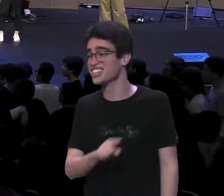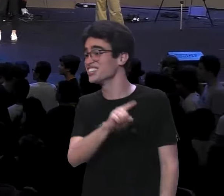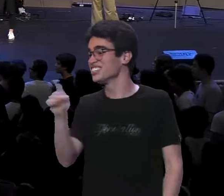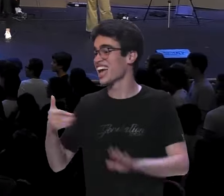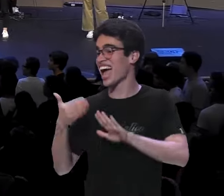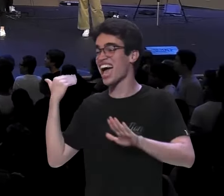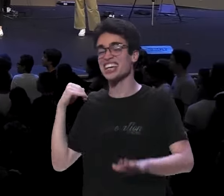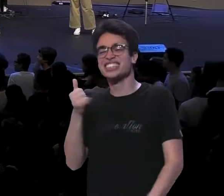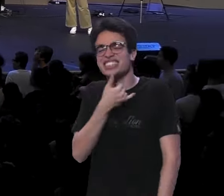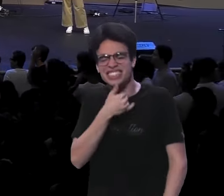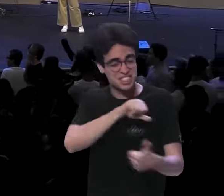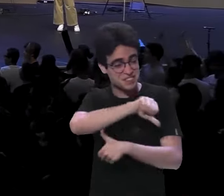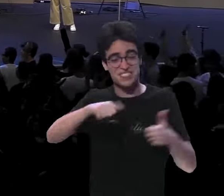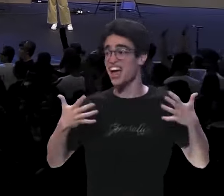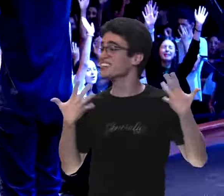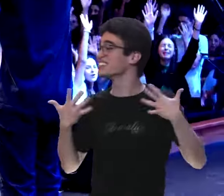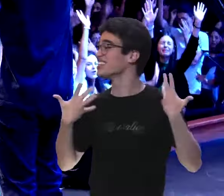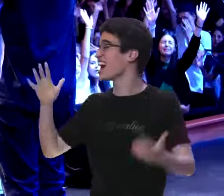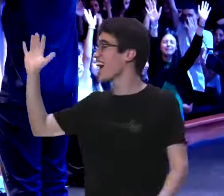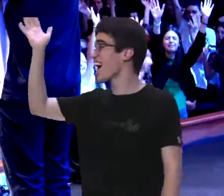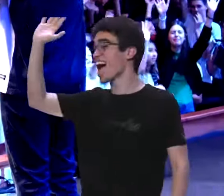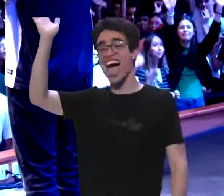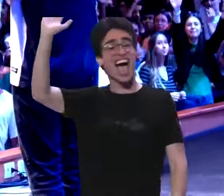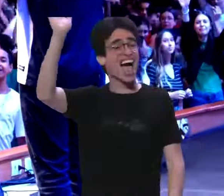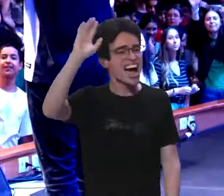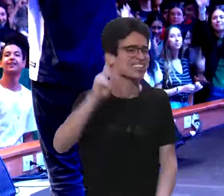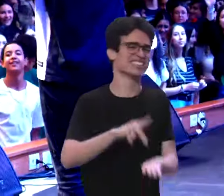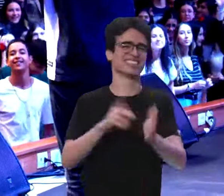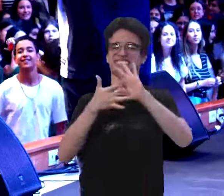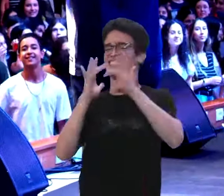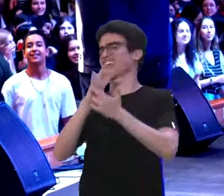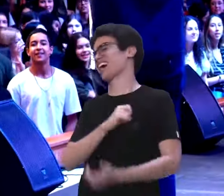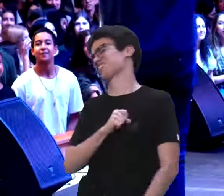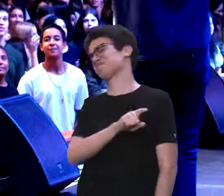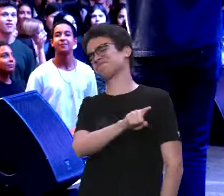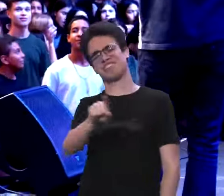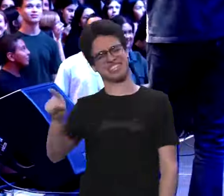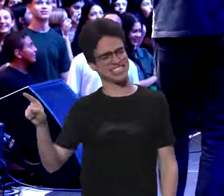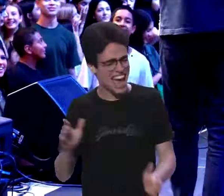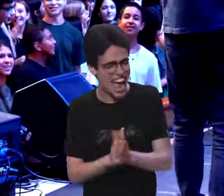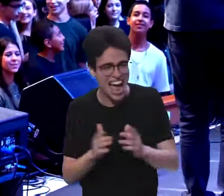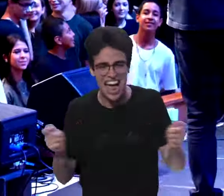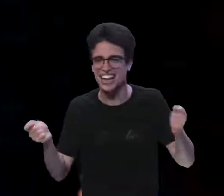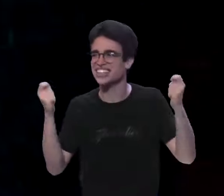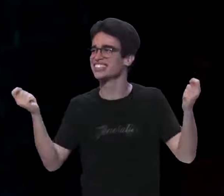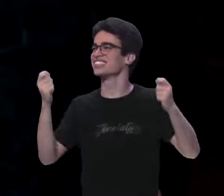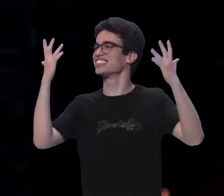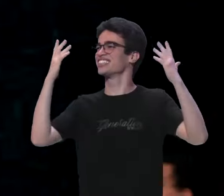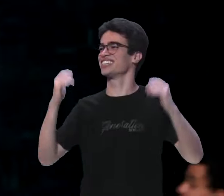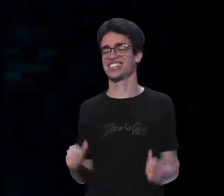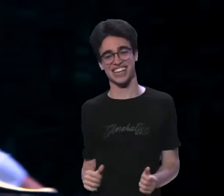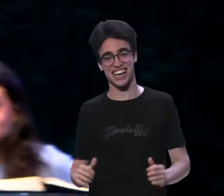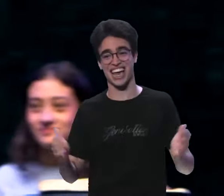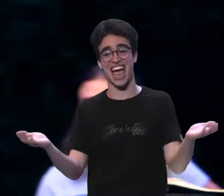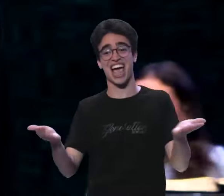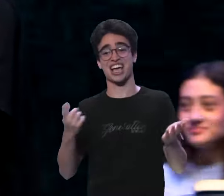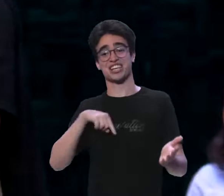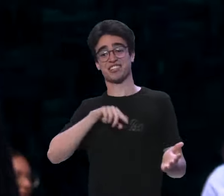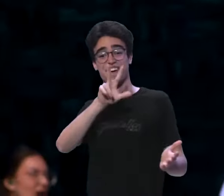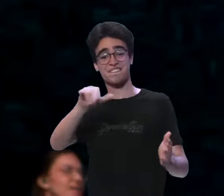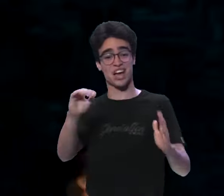Triste aí, ficou feliz, deixa eu ver. Jesus ama você, aleluia. Nós vamos